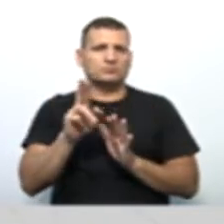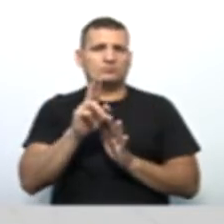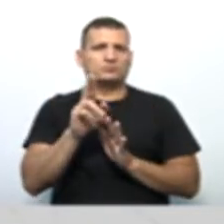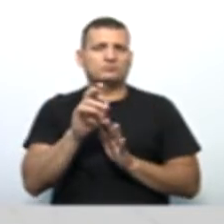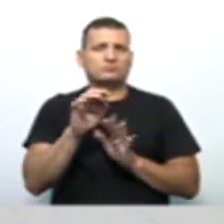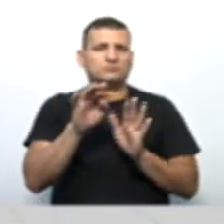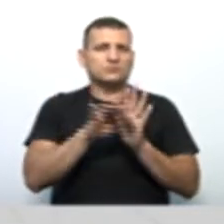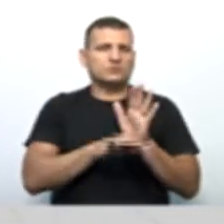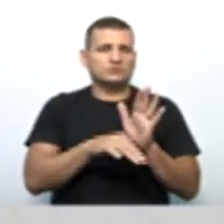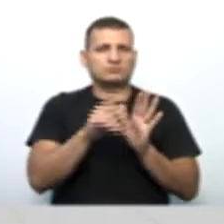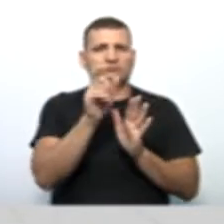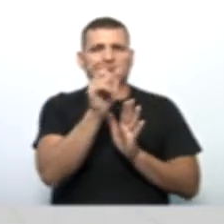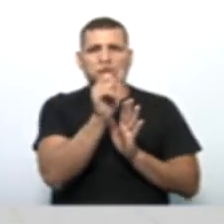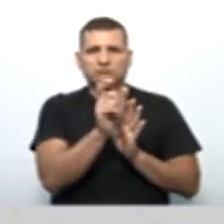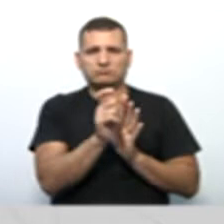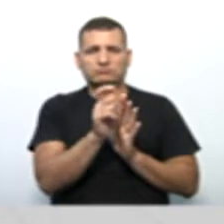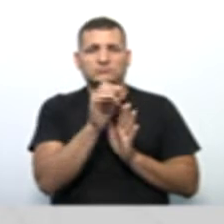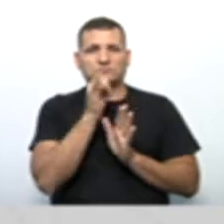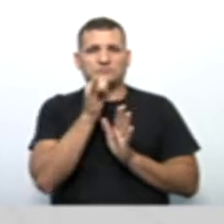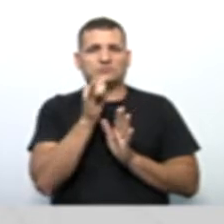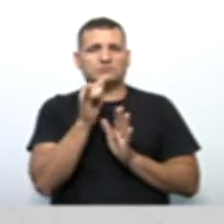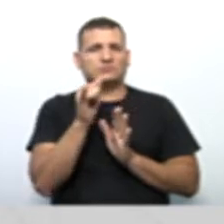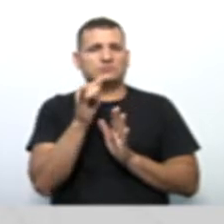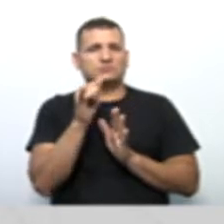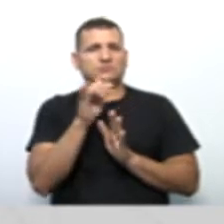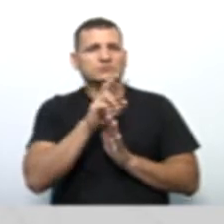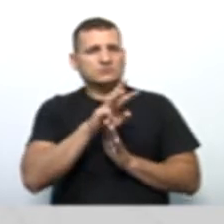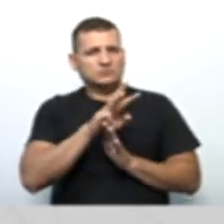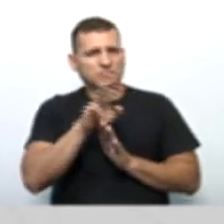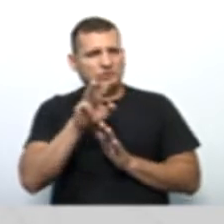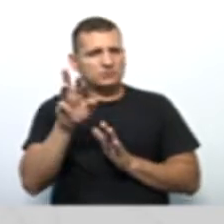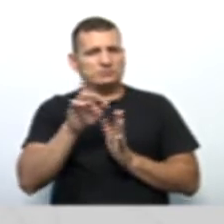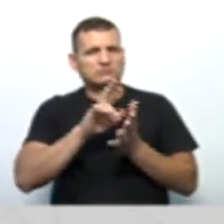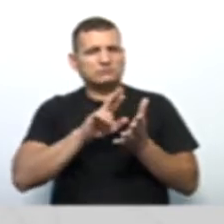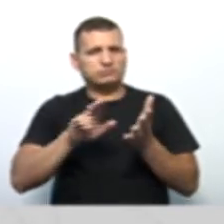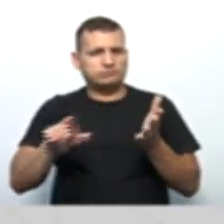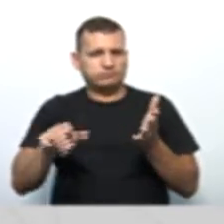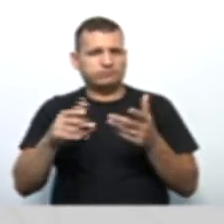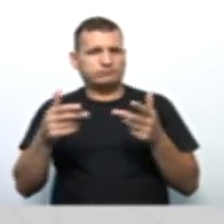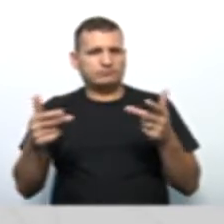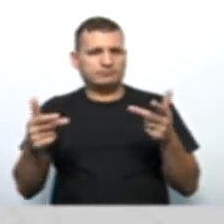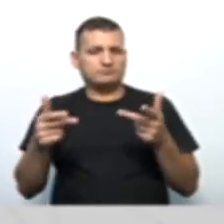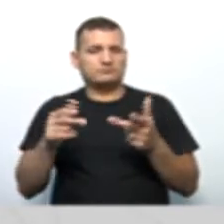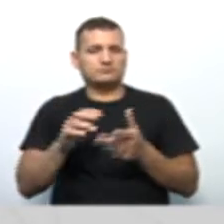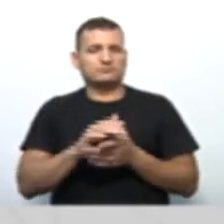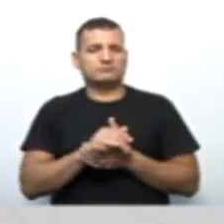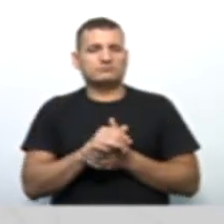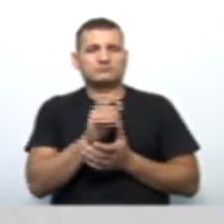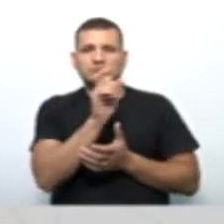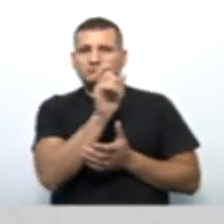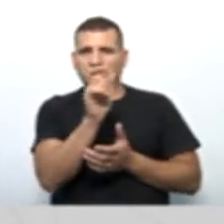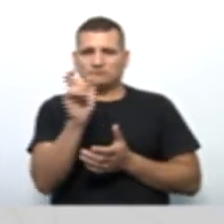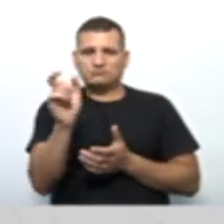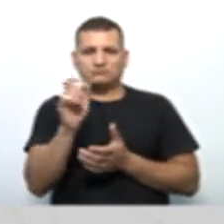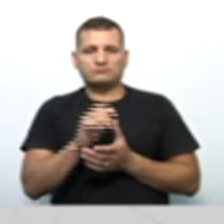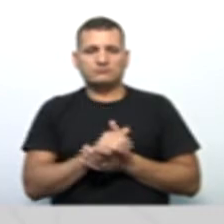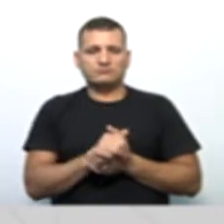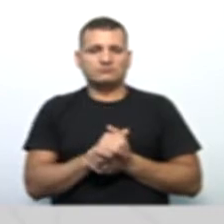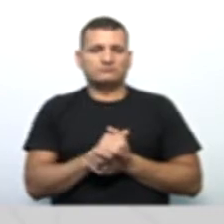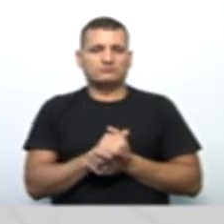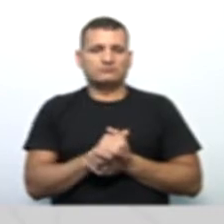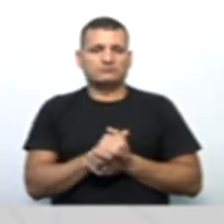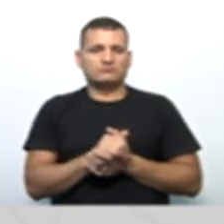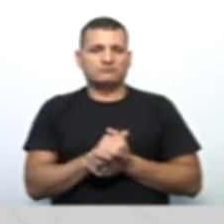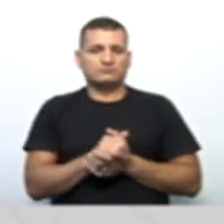links ou os botões a um site muito grande nós já colocam as guias para facilitar o uso o botão e horizontais são